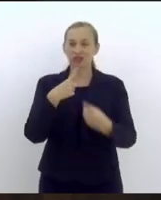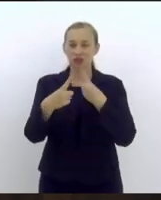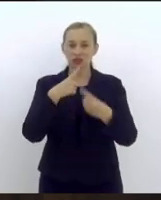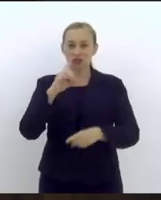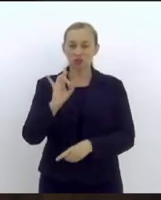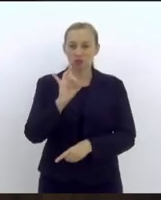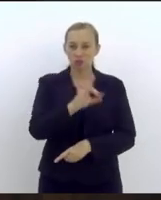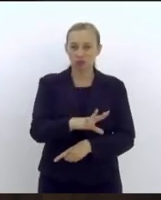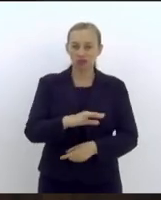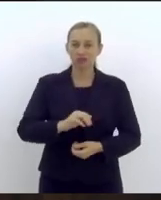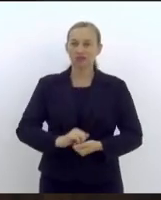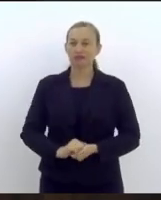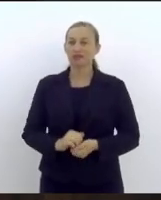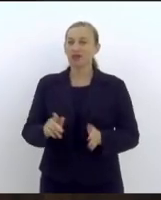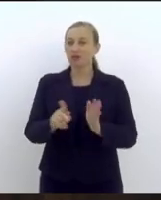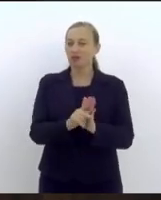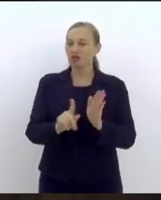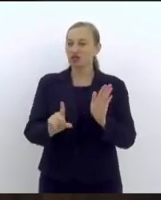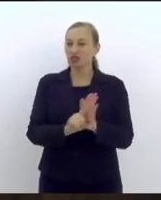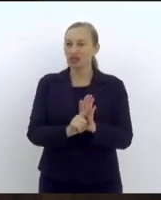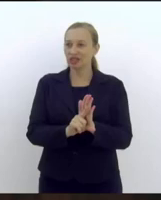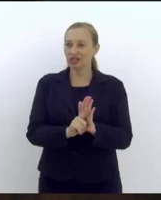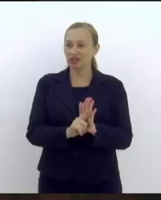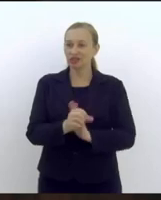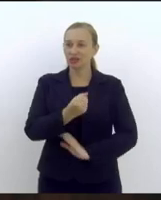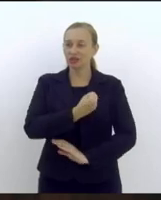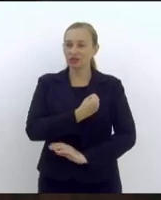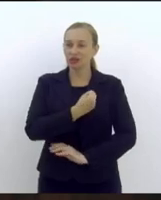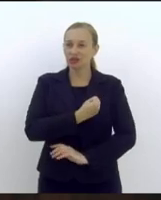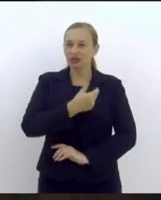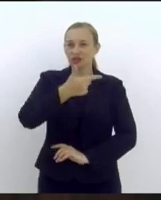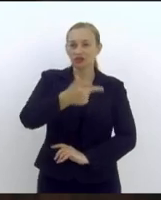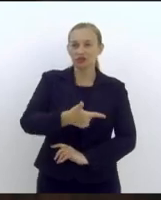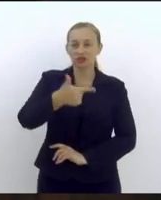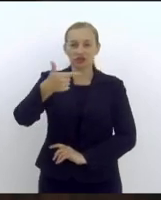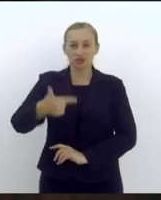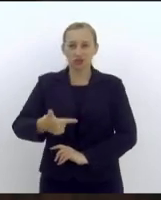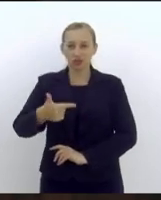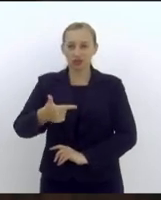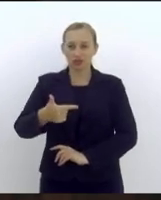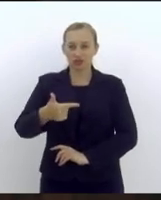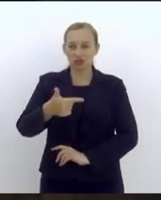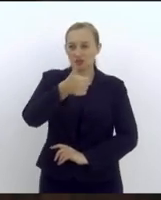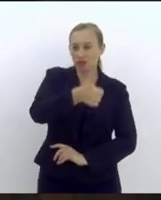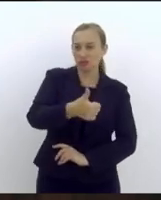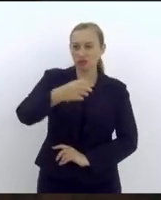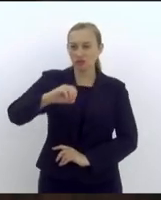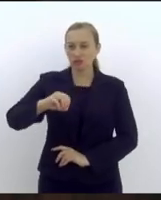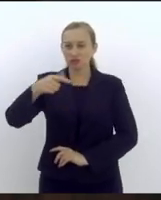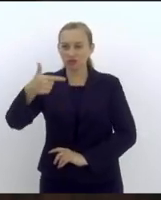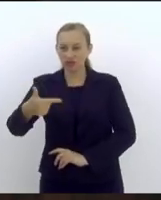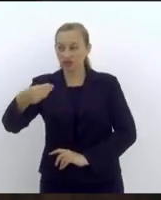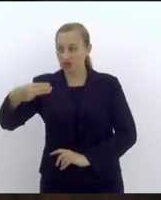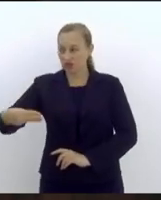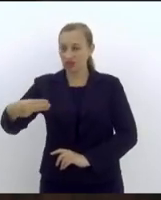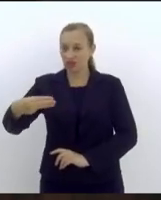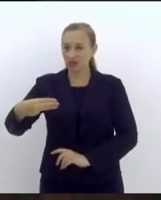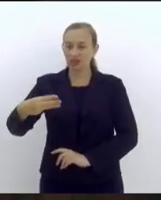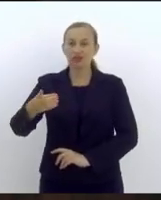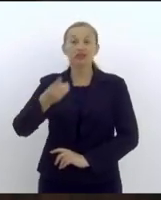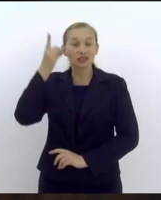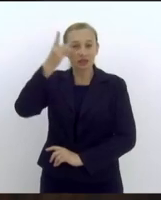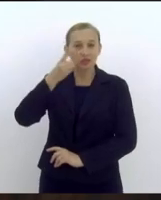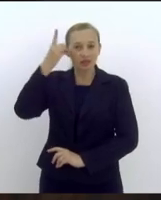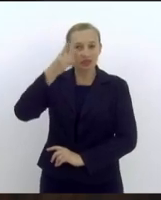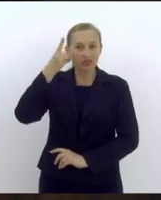única projeto de lei número 22 de 2023 de autoria